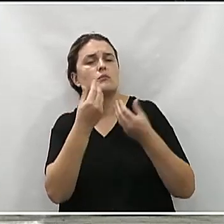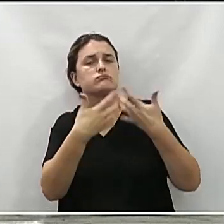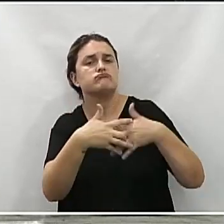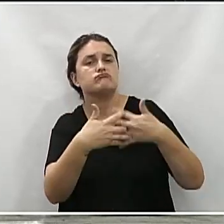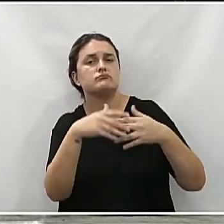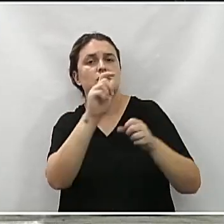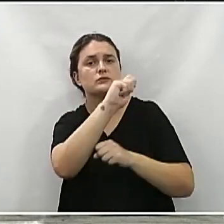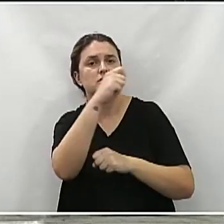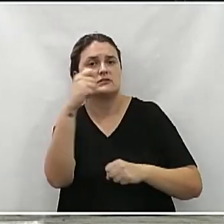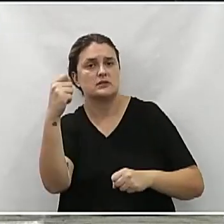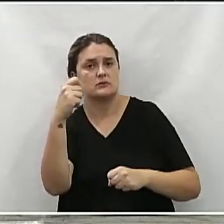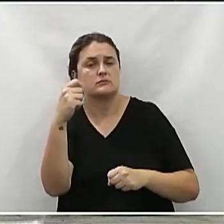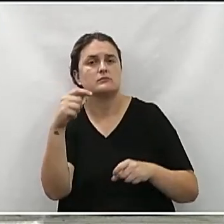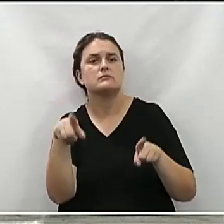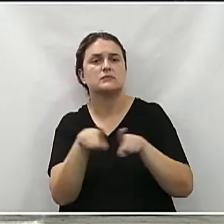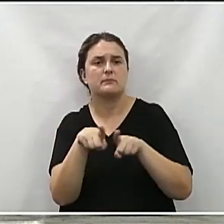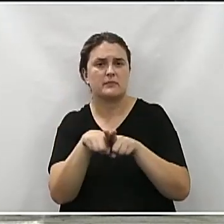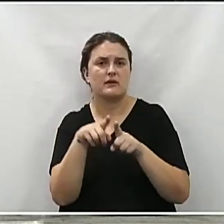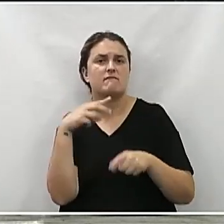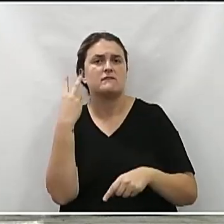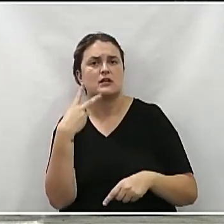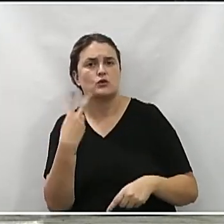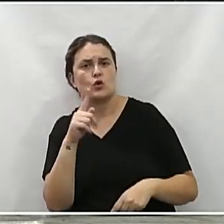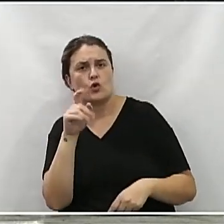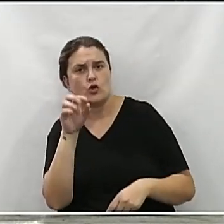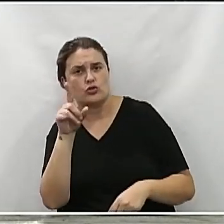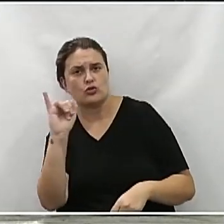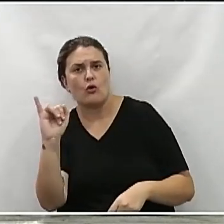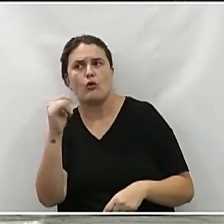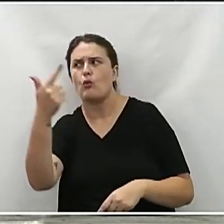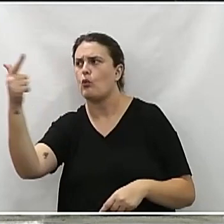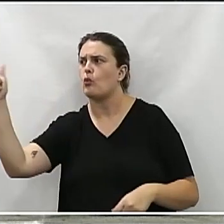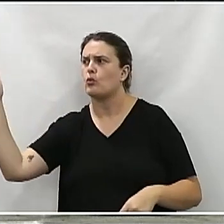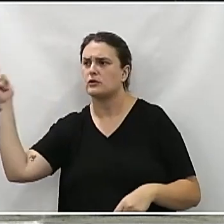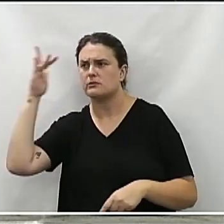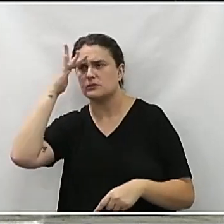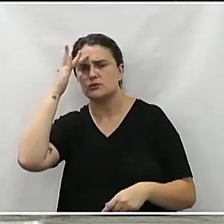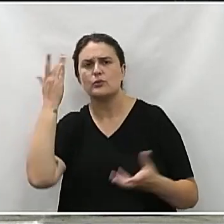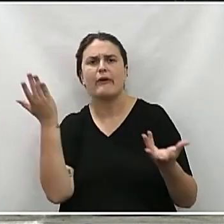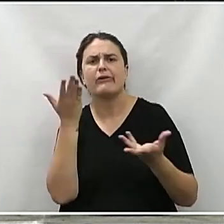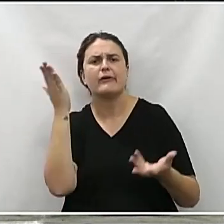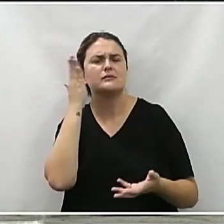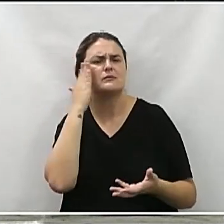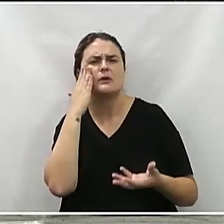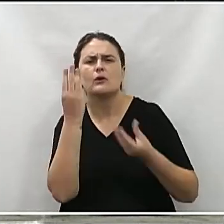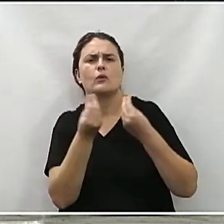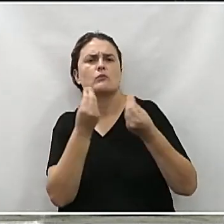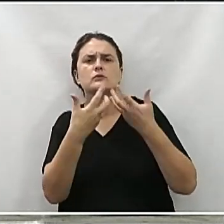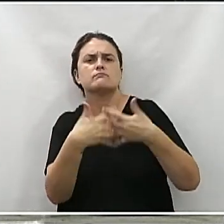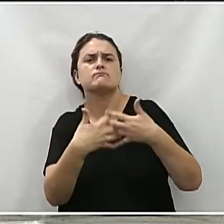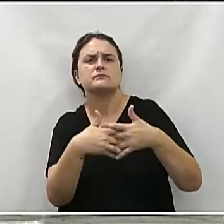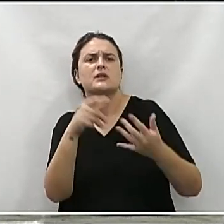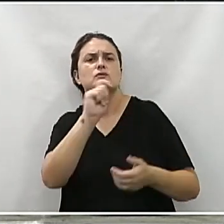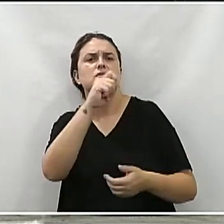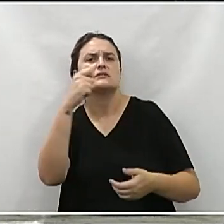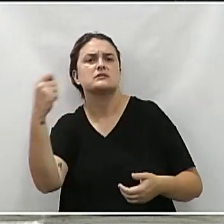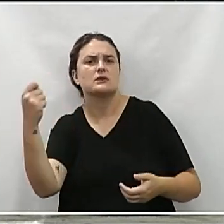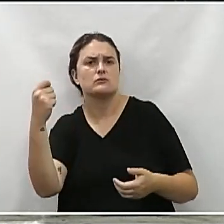do vereador Godoy quando estava vereador de mais colegas desde o início do nosso mandato